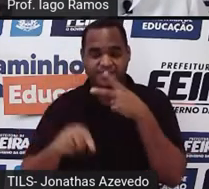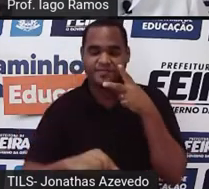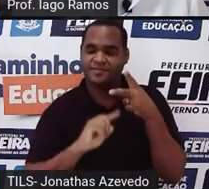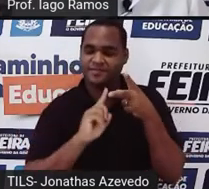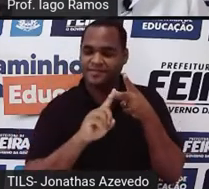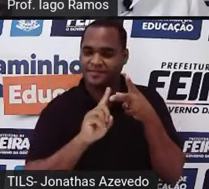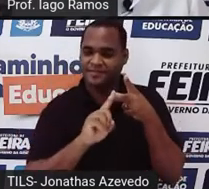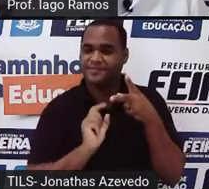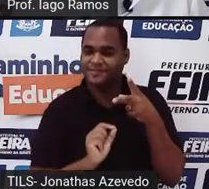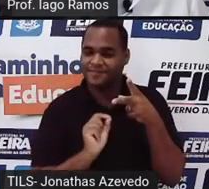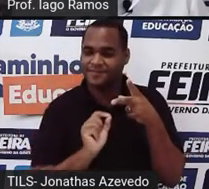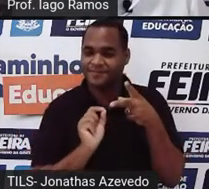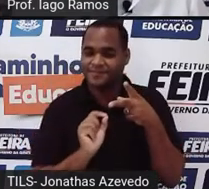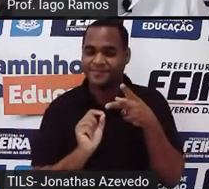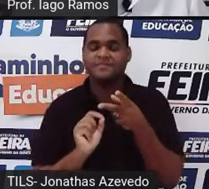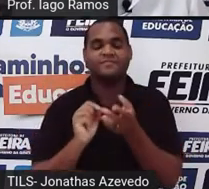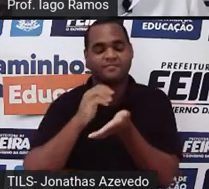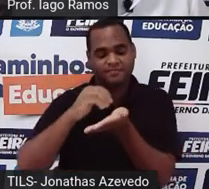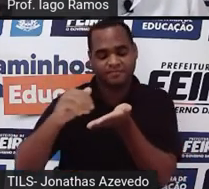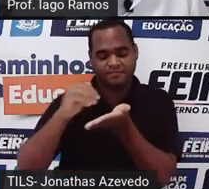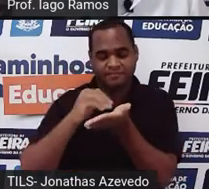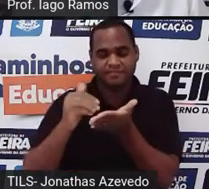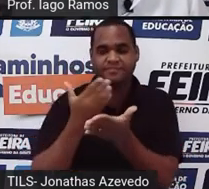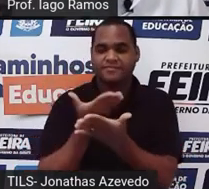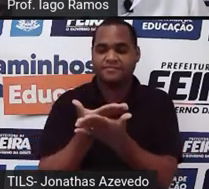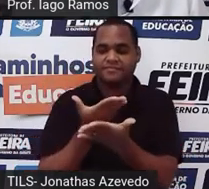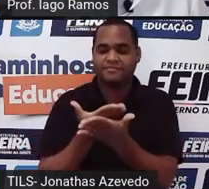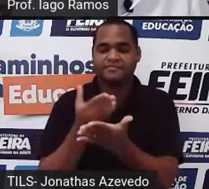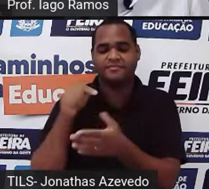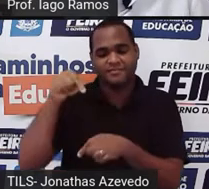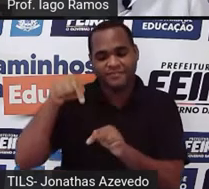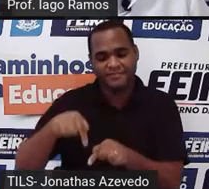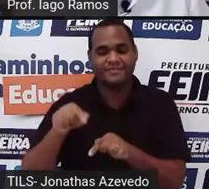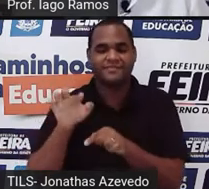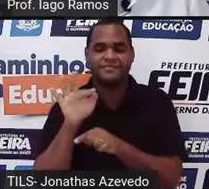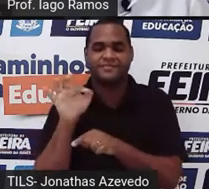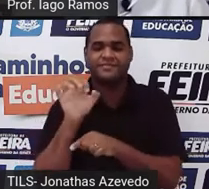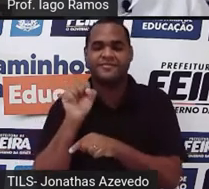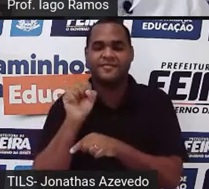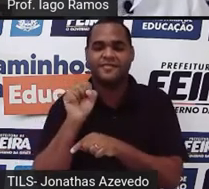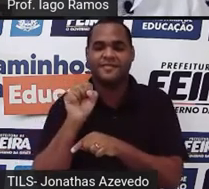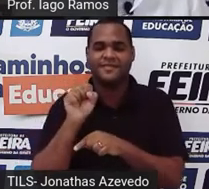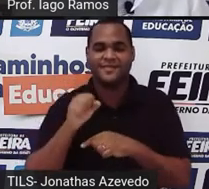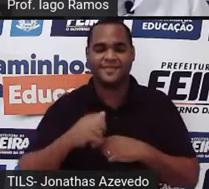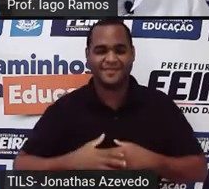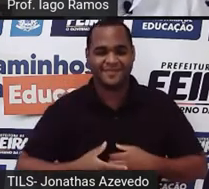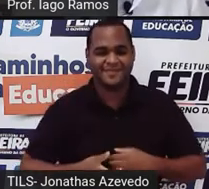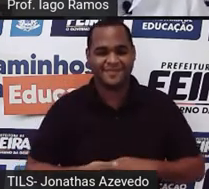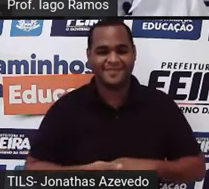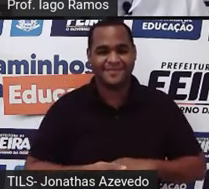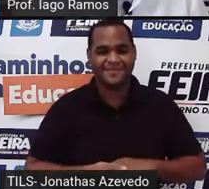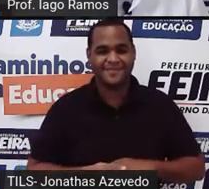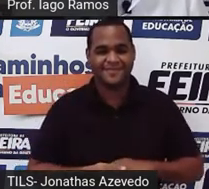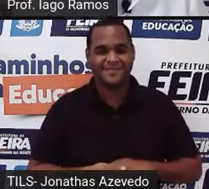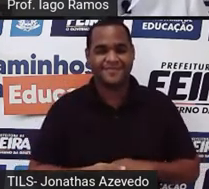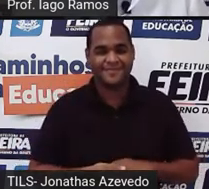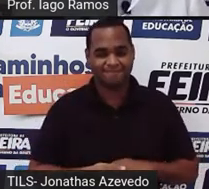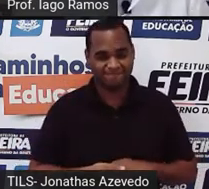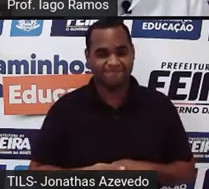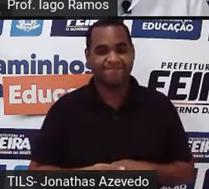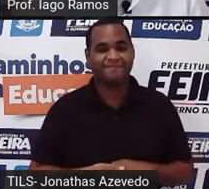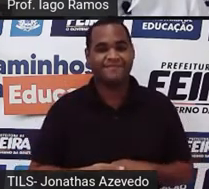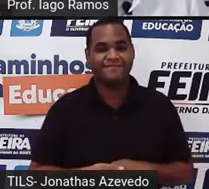Santana e da própria Secretaria de Educação daqui da nossa terra, do nosso município, tá